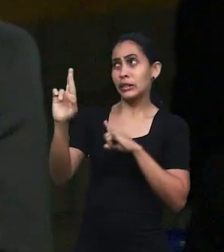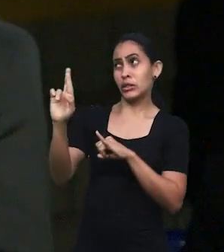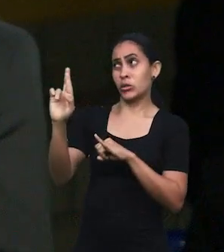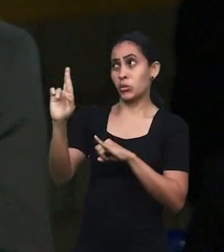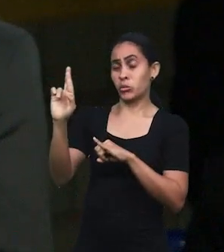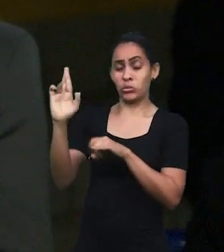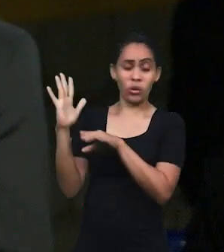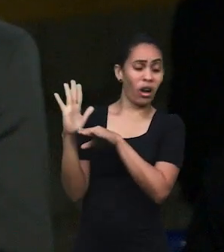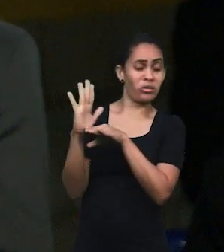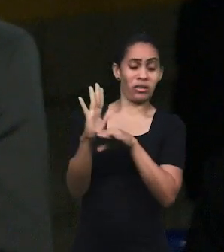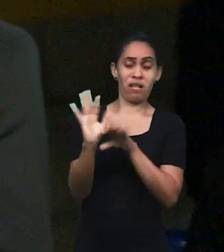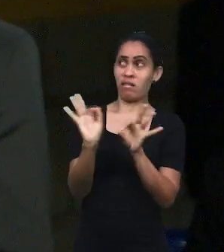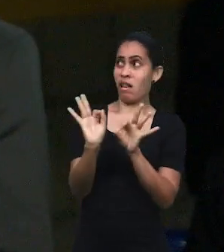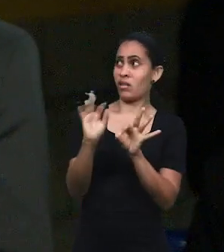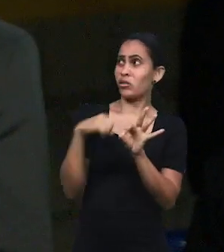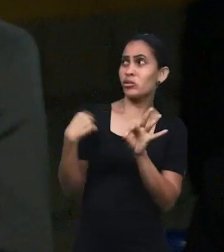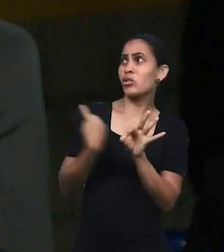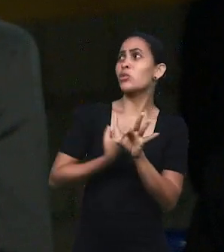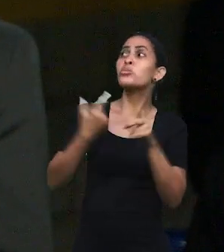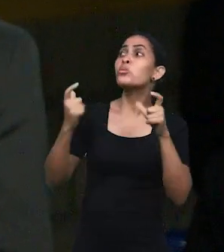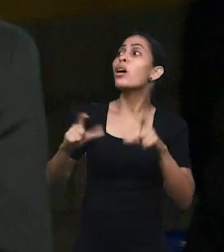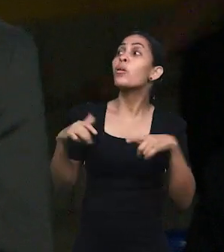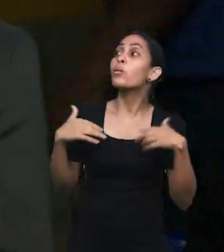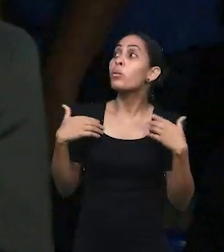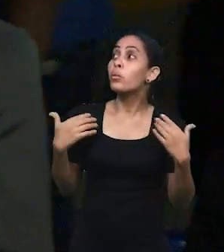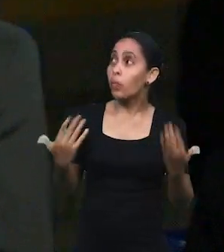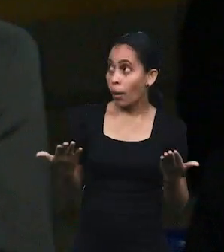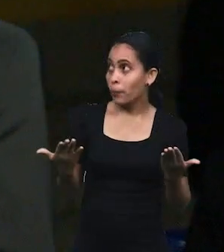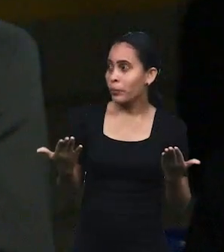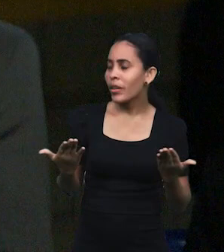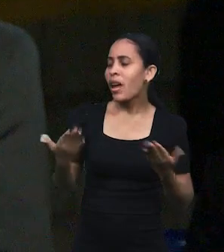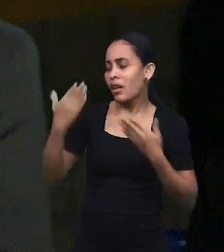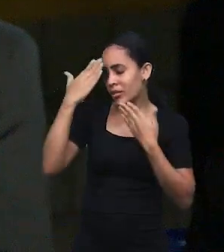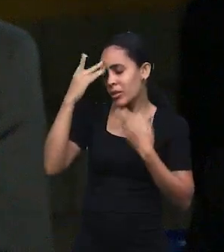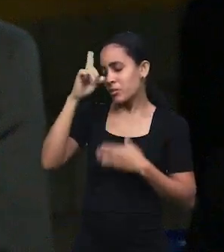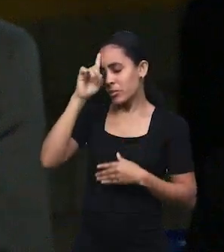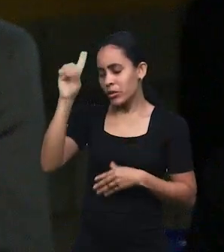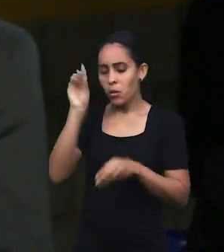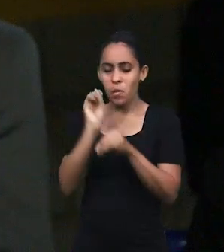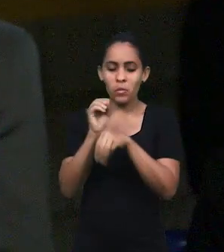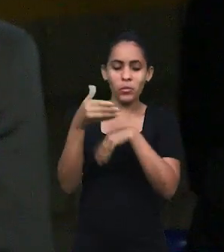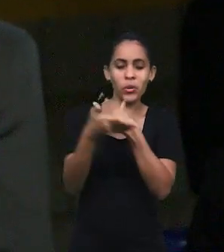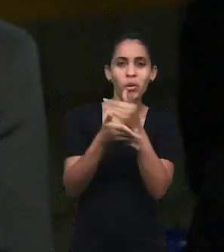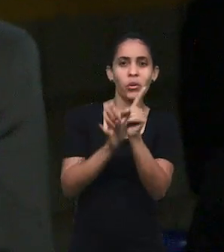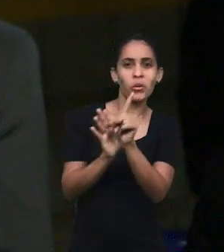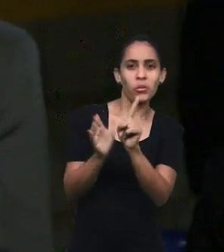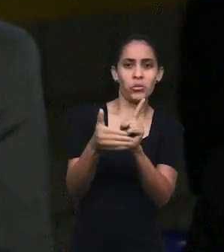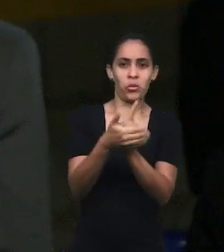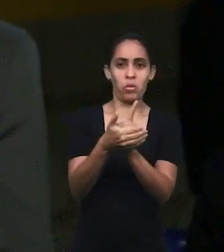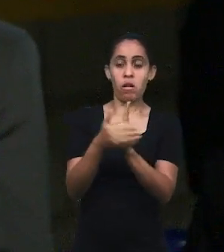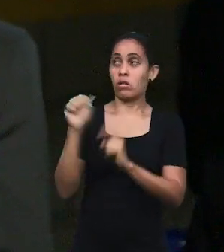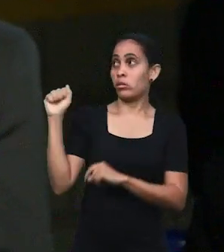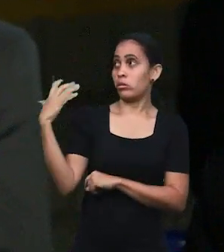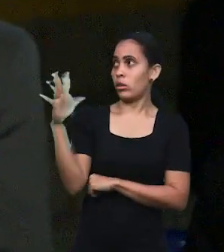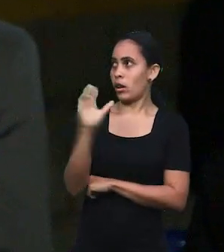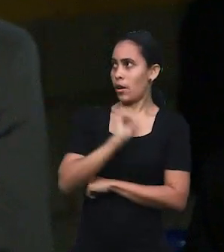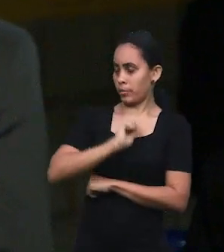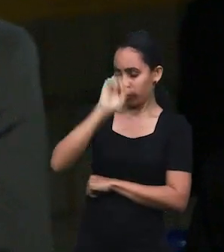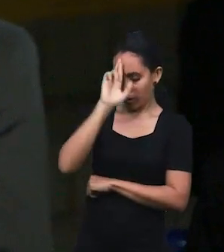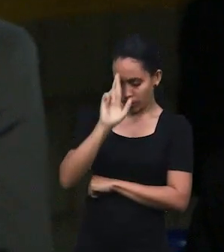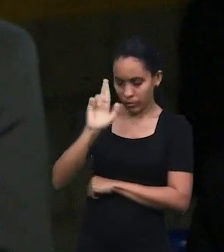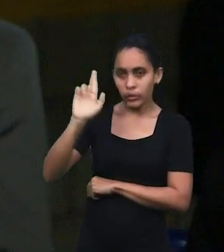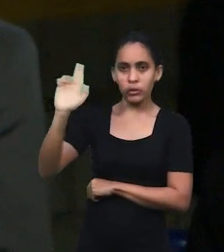o Senhor, onde estaríamos nós? Bendito é o Senhor que guardou. Louvamos